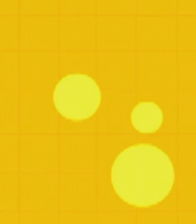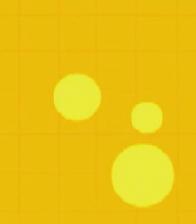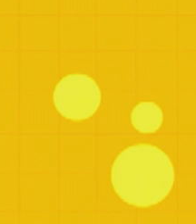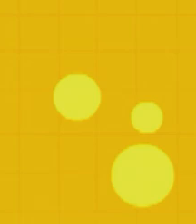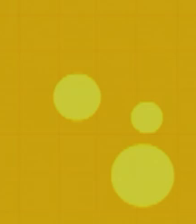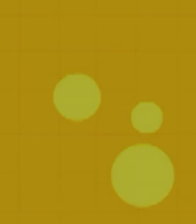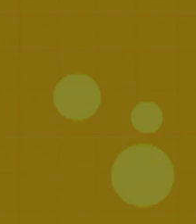Transcrição e